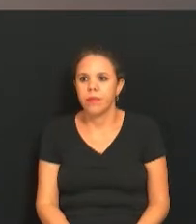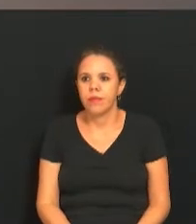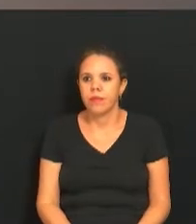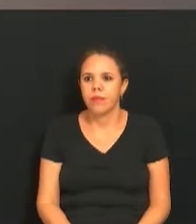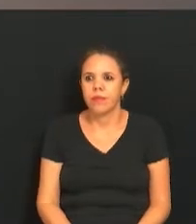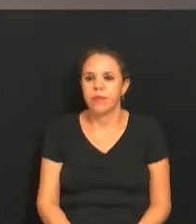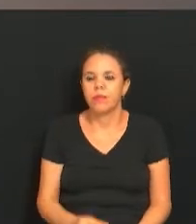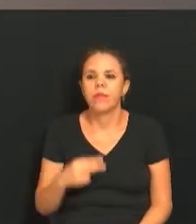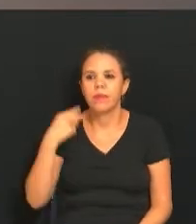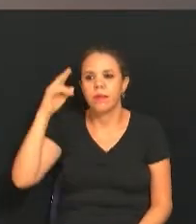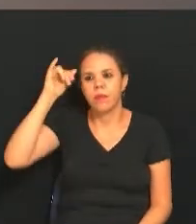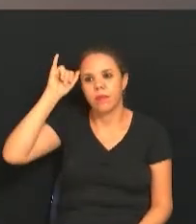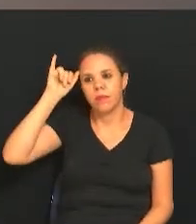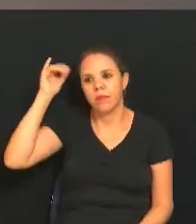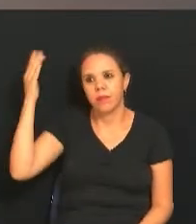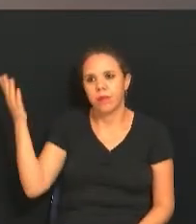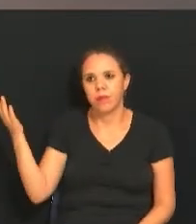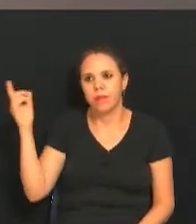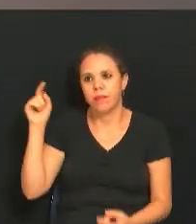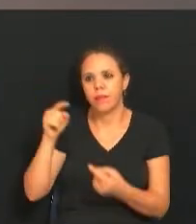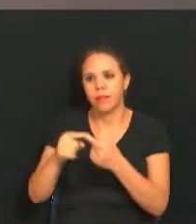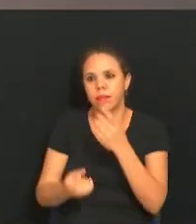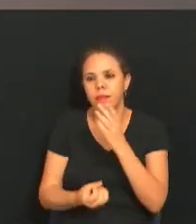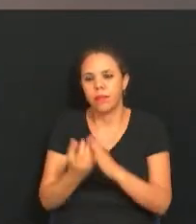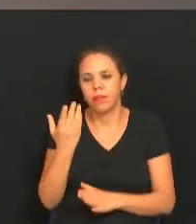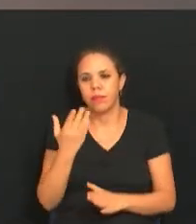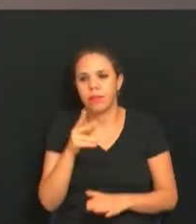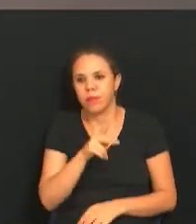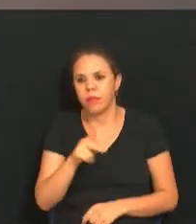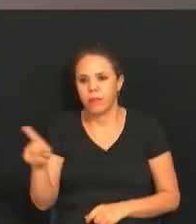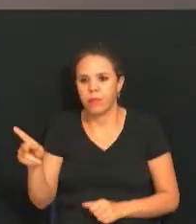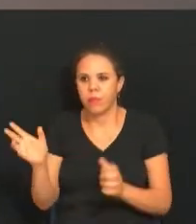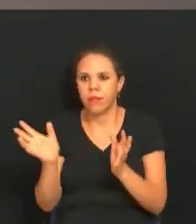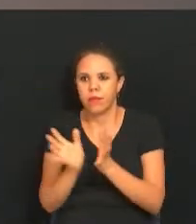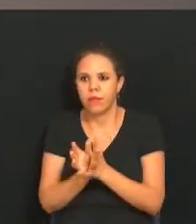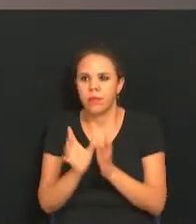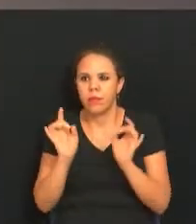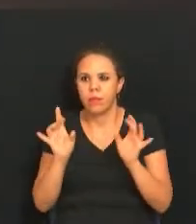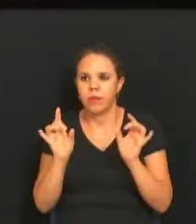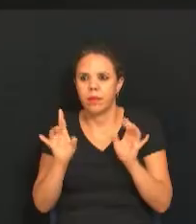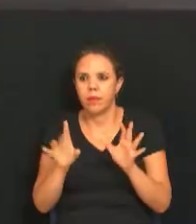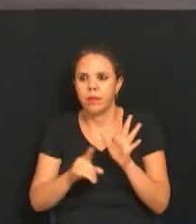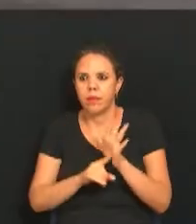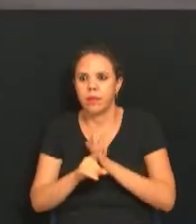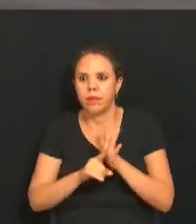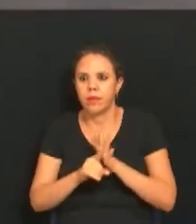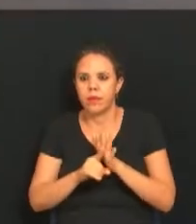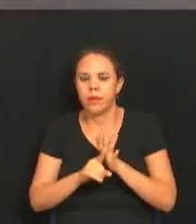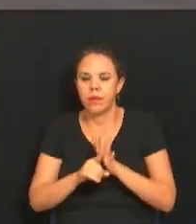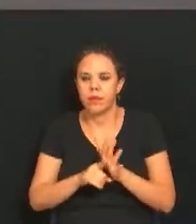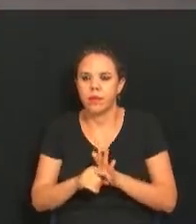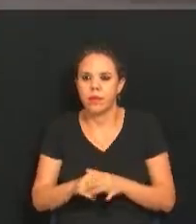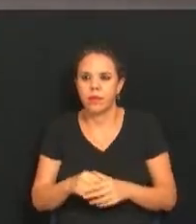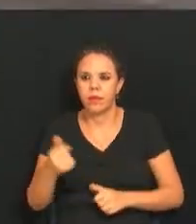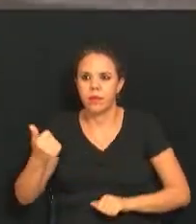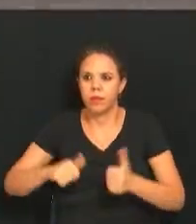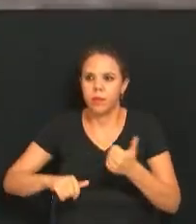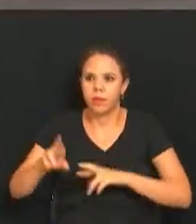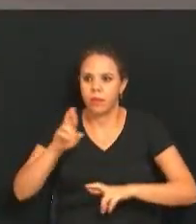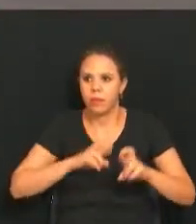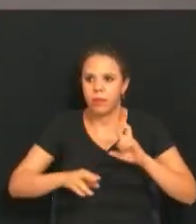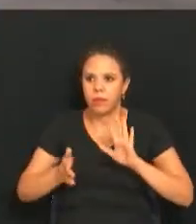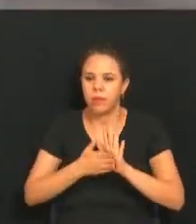vereador Paulo Búfalo é o idealizador e presidente da Comissão Especial de Estudos, que pretende analisar e